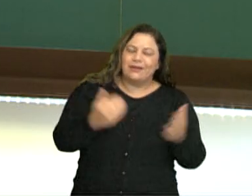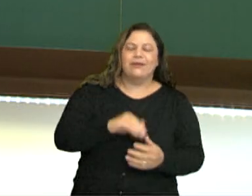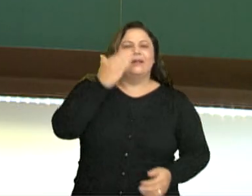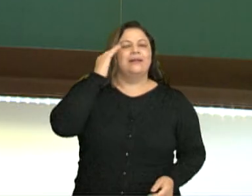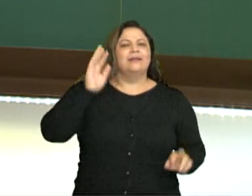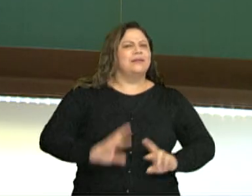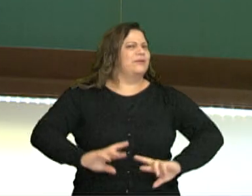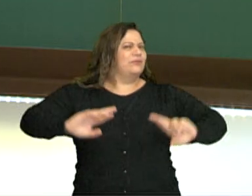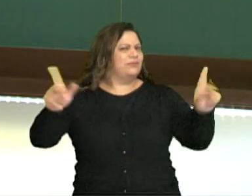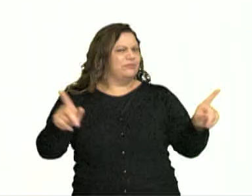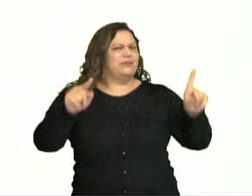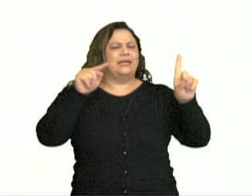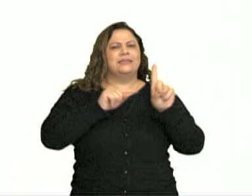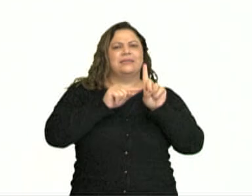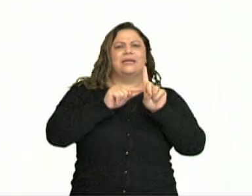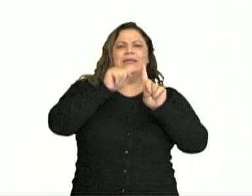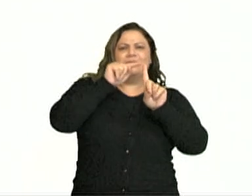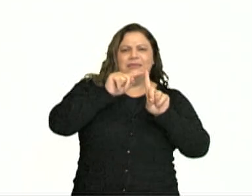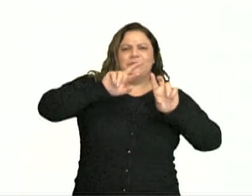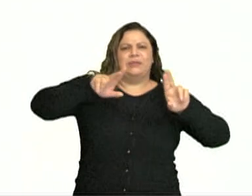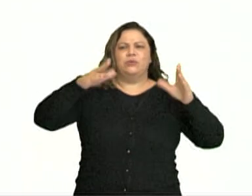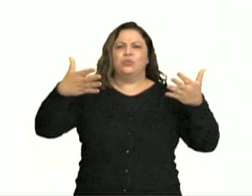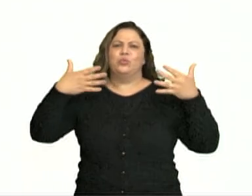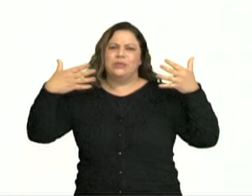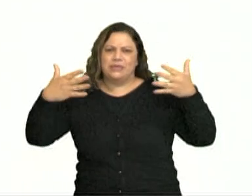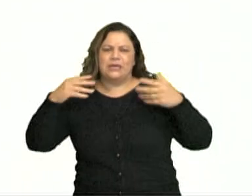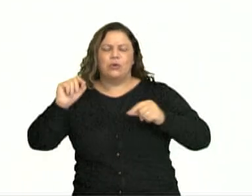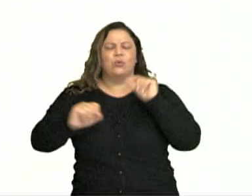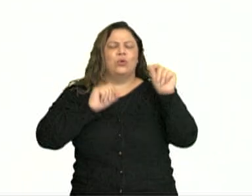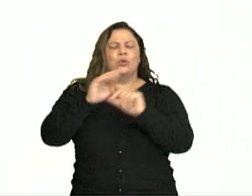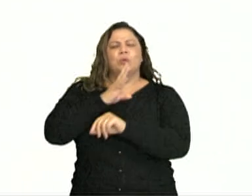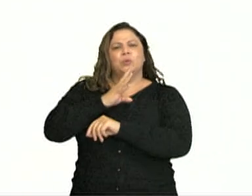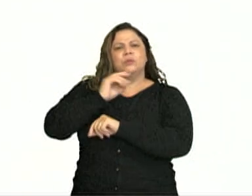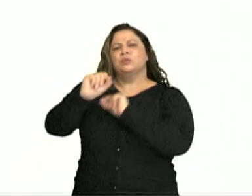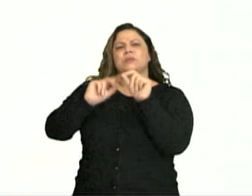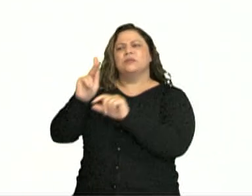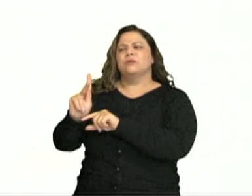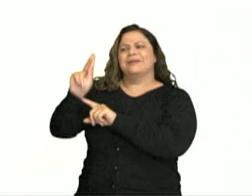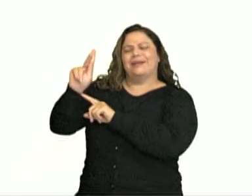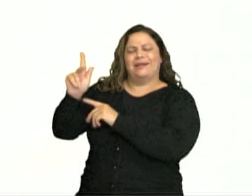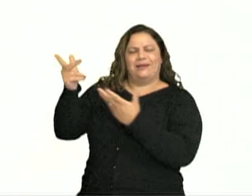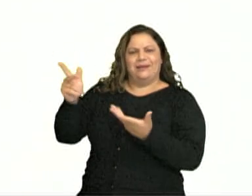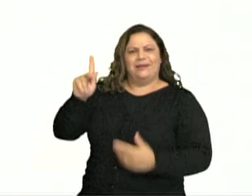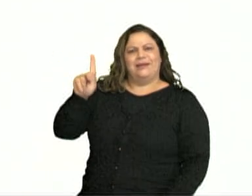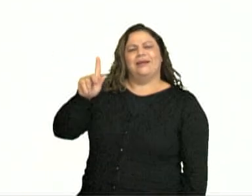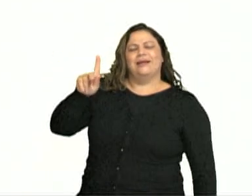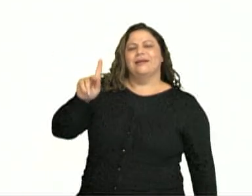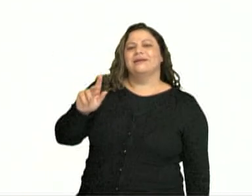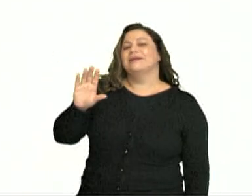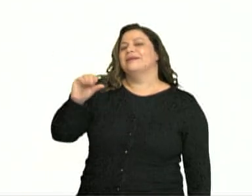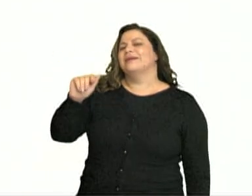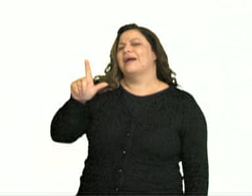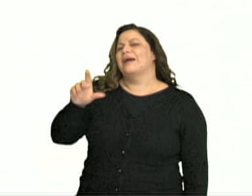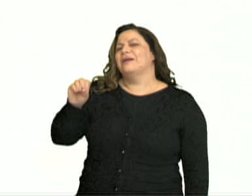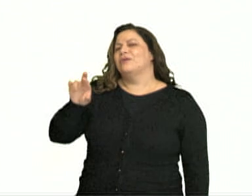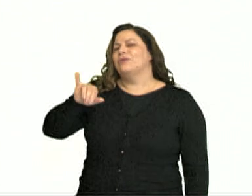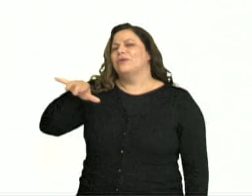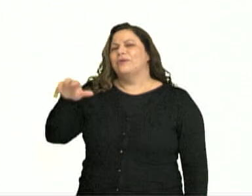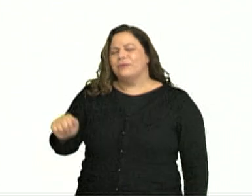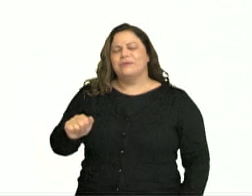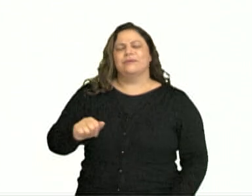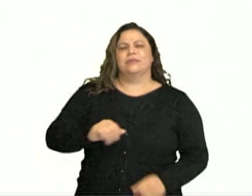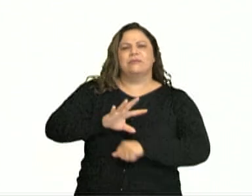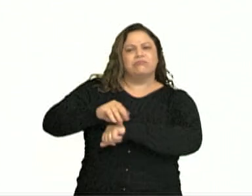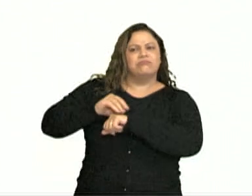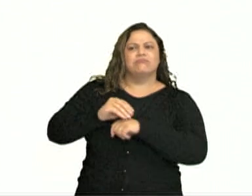entre calor e temperatura, conhecer o que são calorias, compreender a importância de se conhecer a quantidade de caloria contida